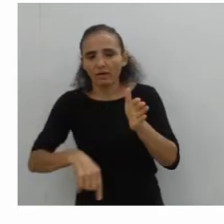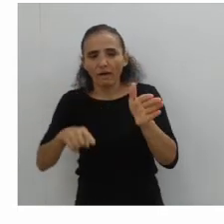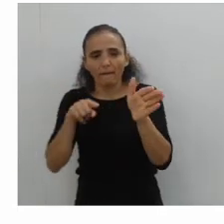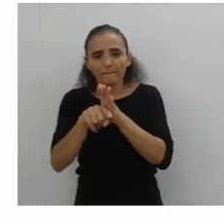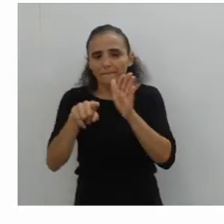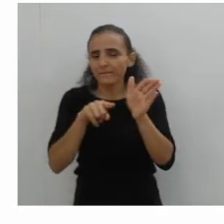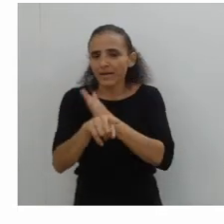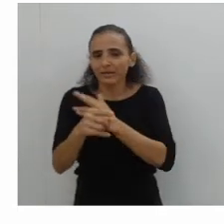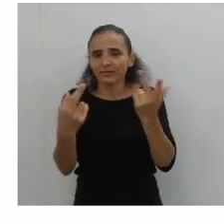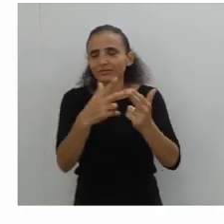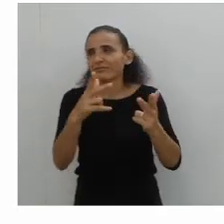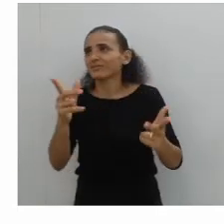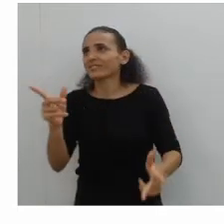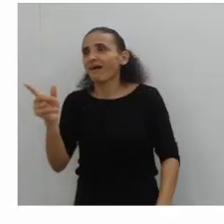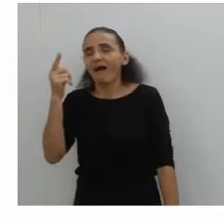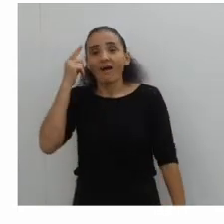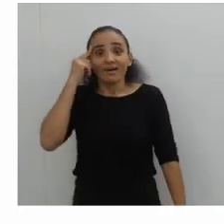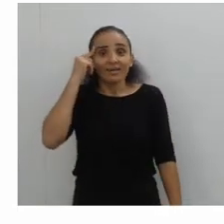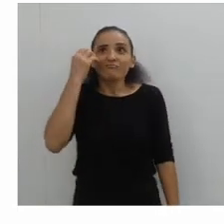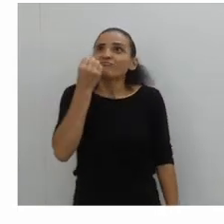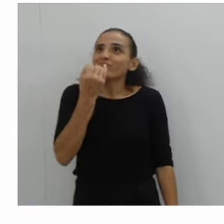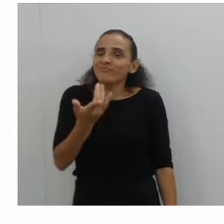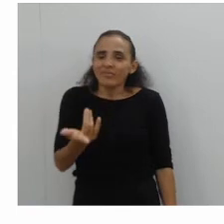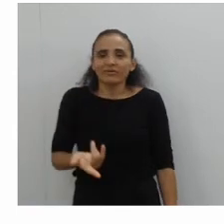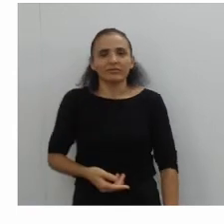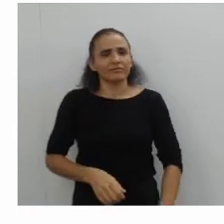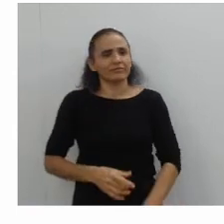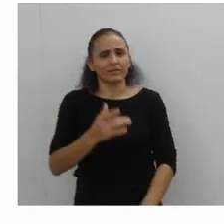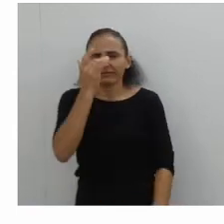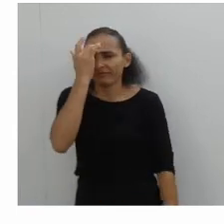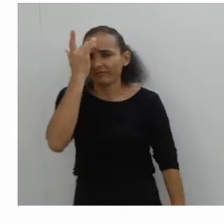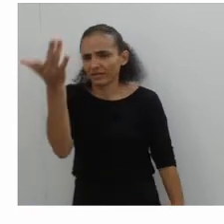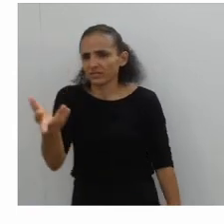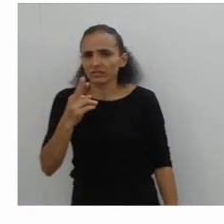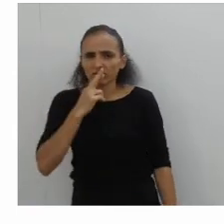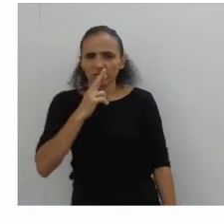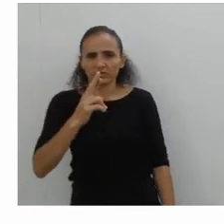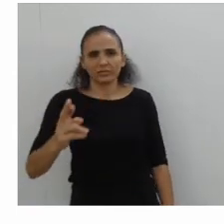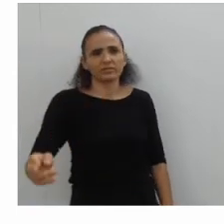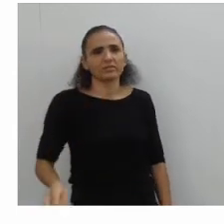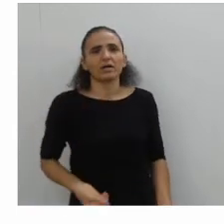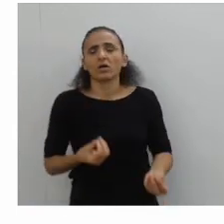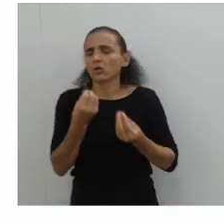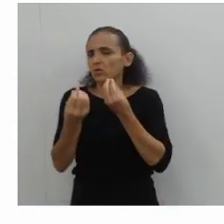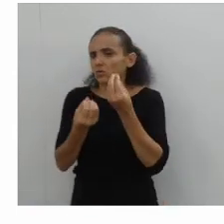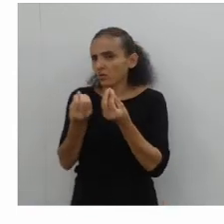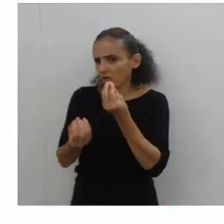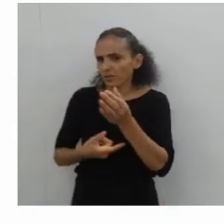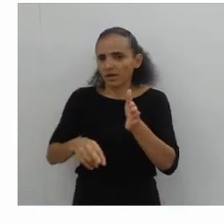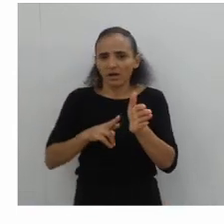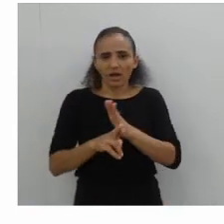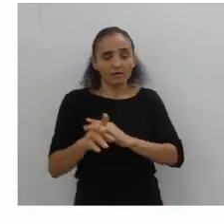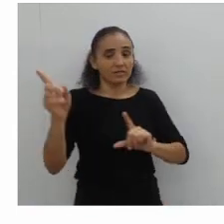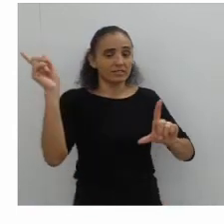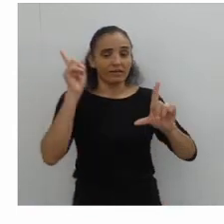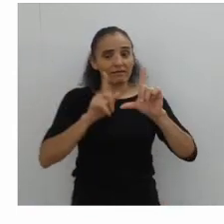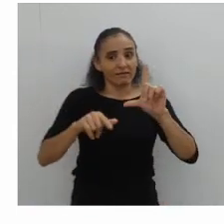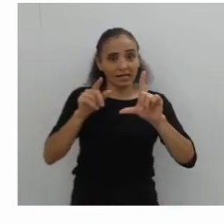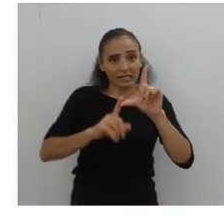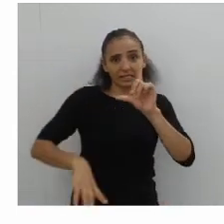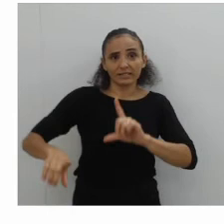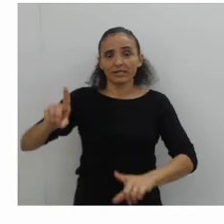fica muito clara a resposta para você, né? Caráter lúdico que